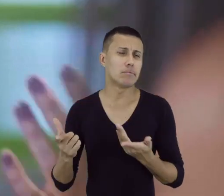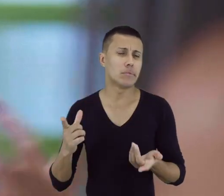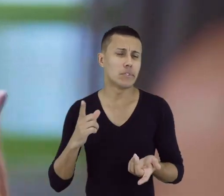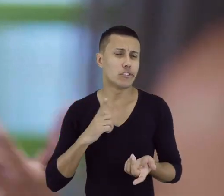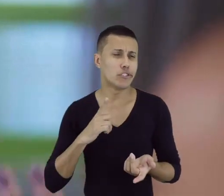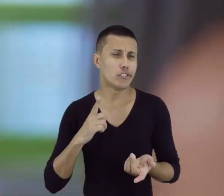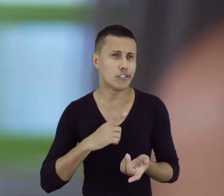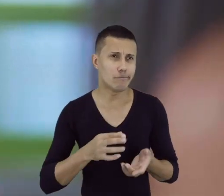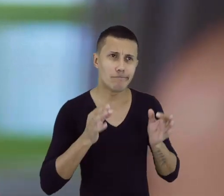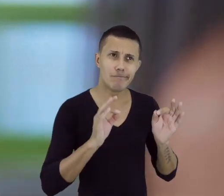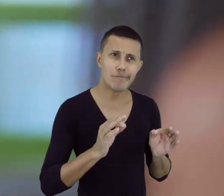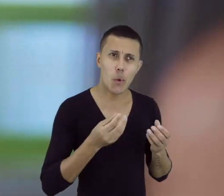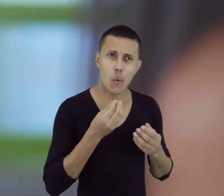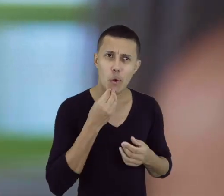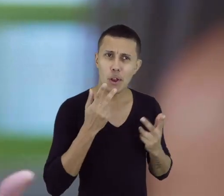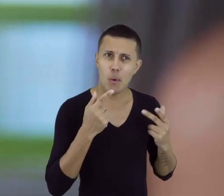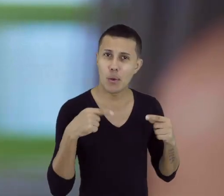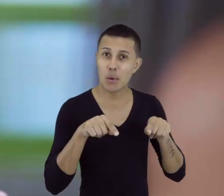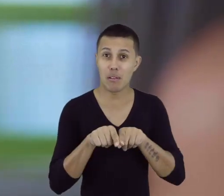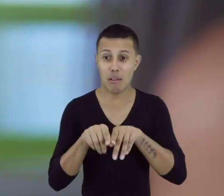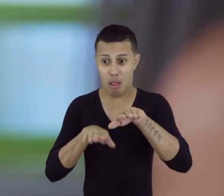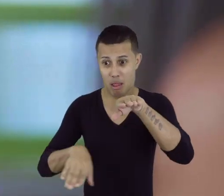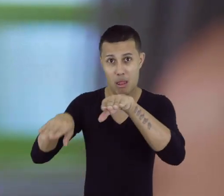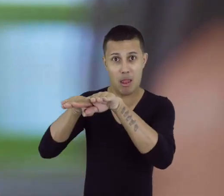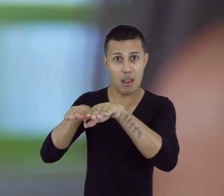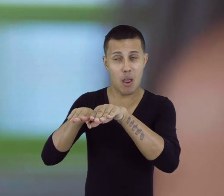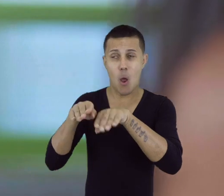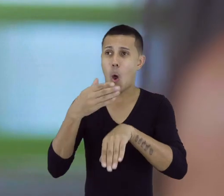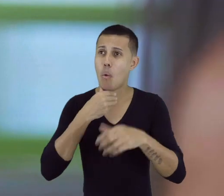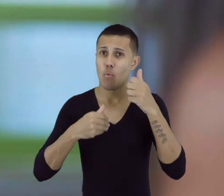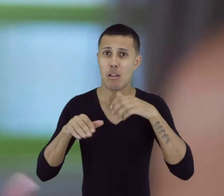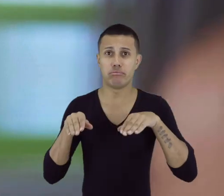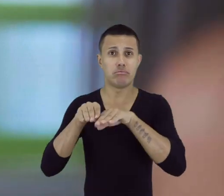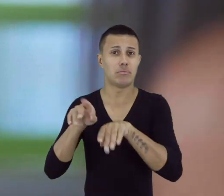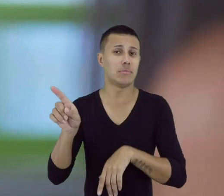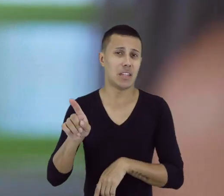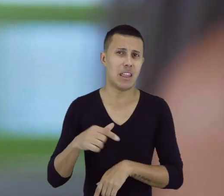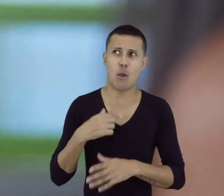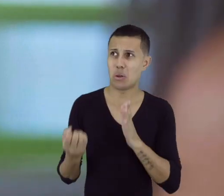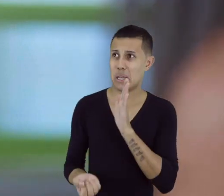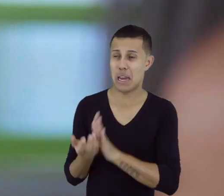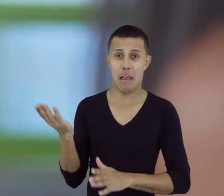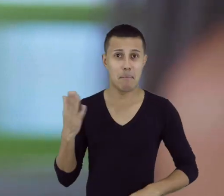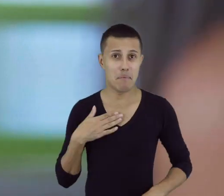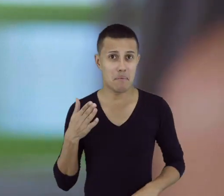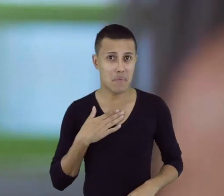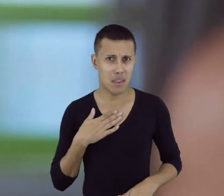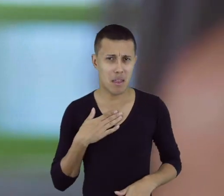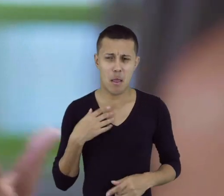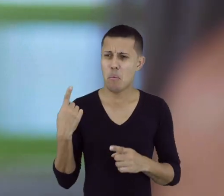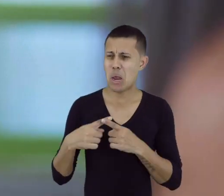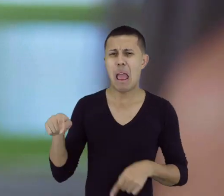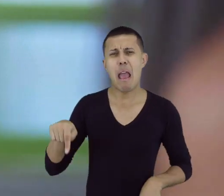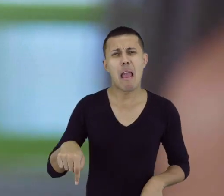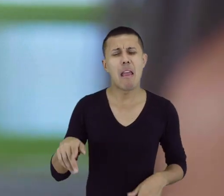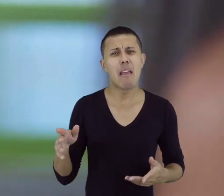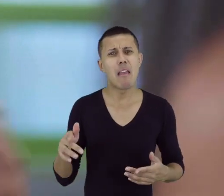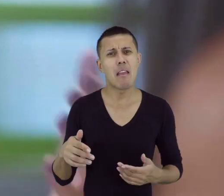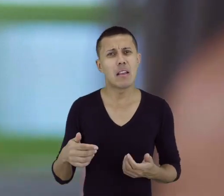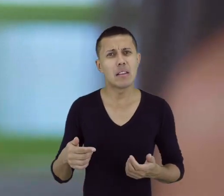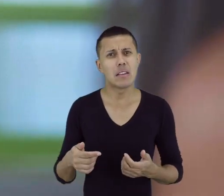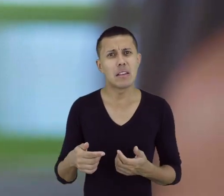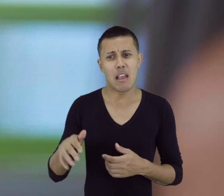que tinham, exato, que a gente pudesse ter paridade entre os homens e as mulheres. Já que eu resolvi criar uma, por que aqui na